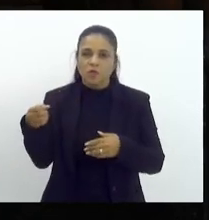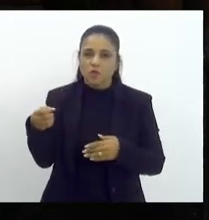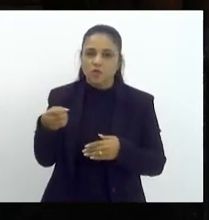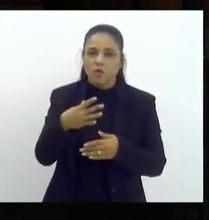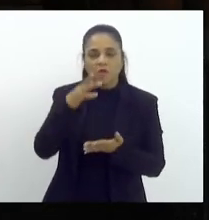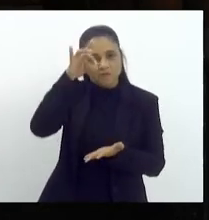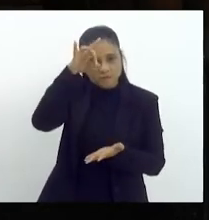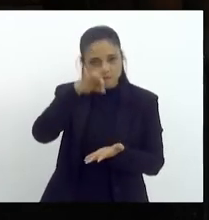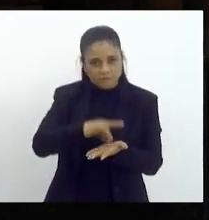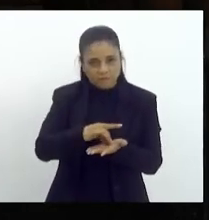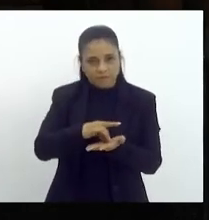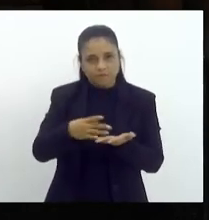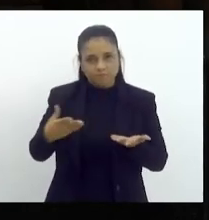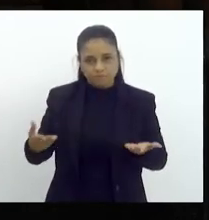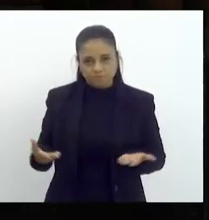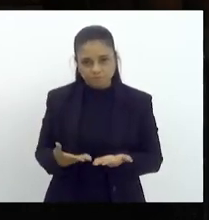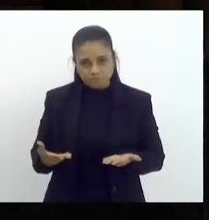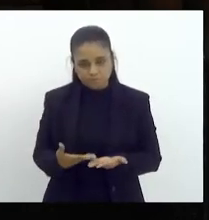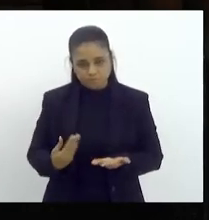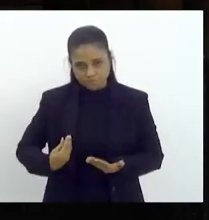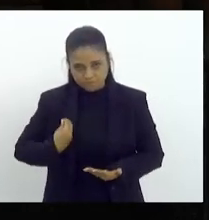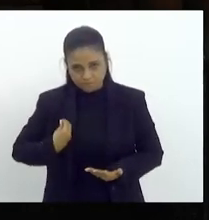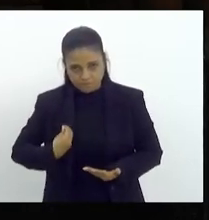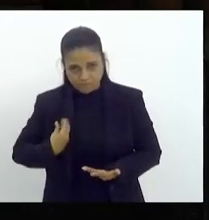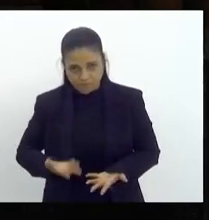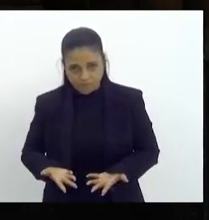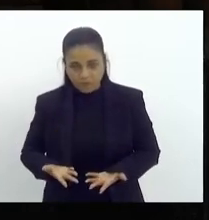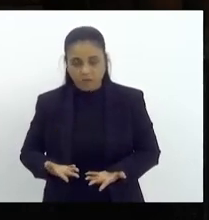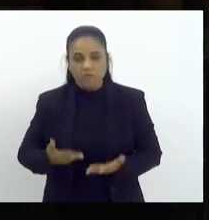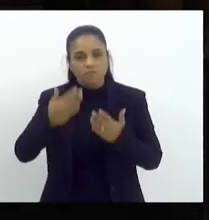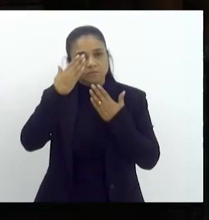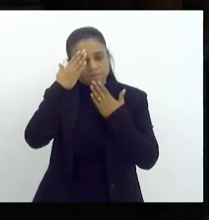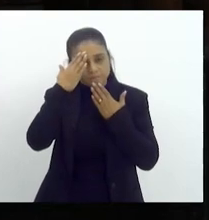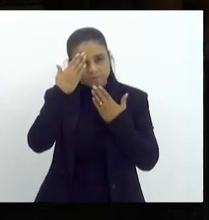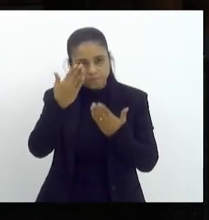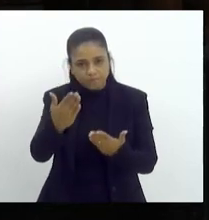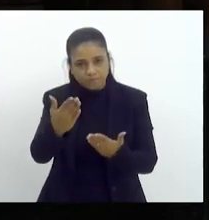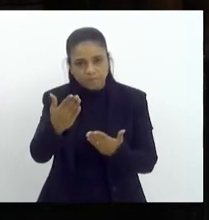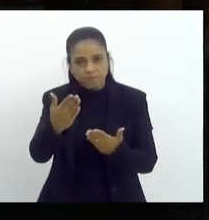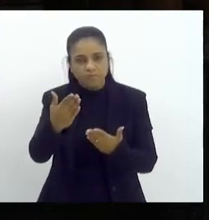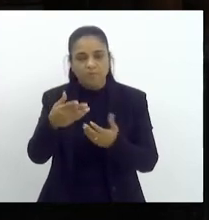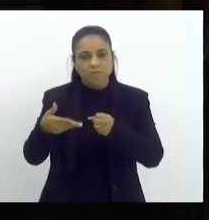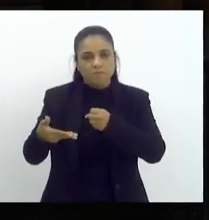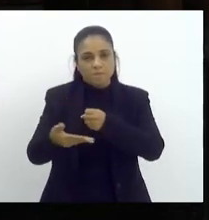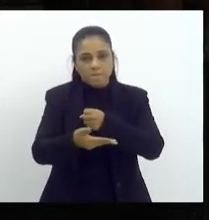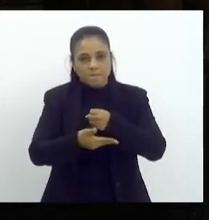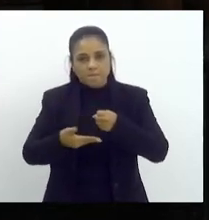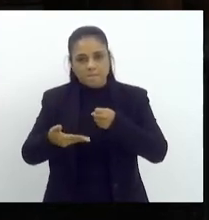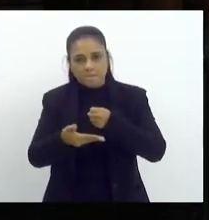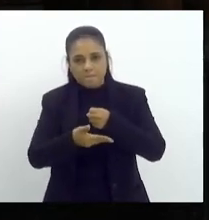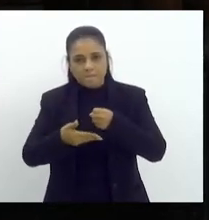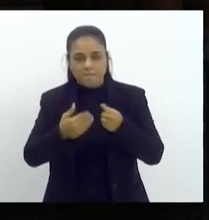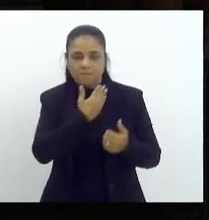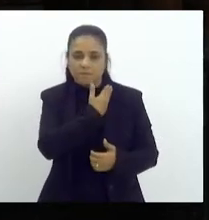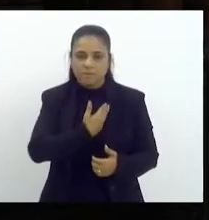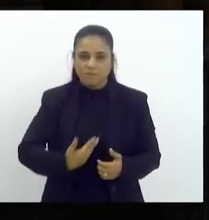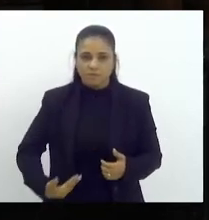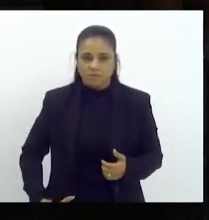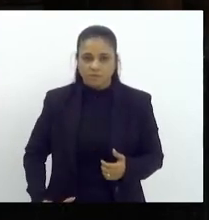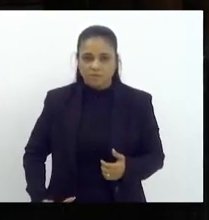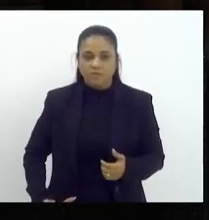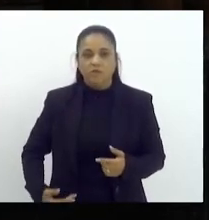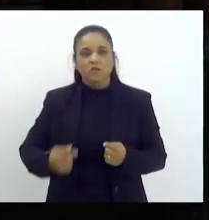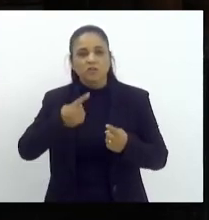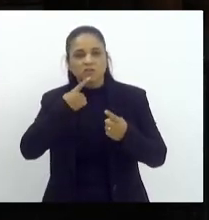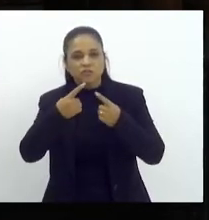que nós vivenciamos isso hoje então queria agradecer aqui toda a base governista agradecer